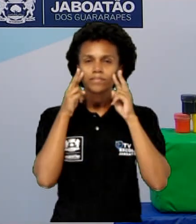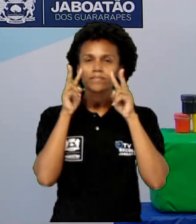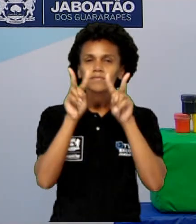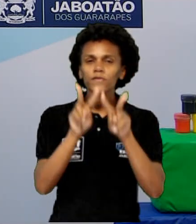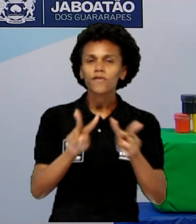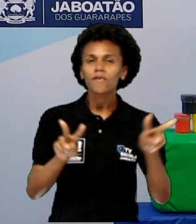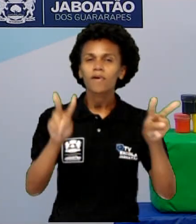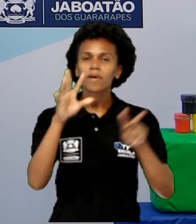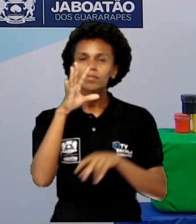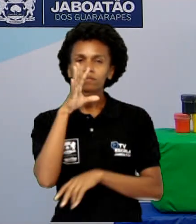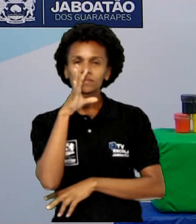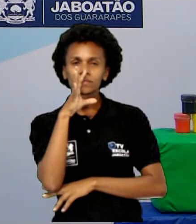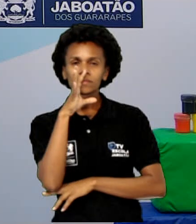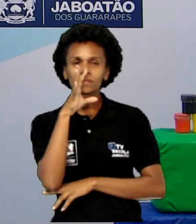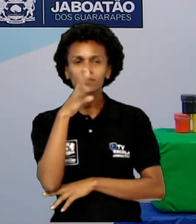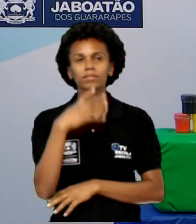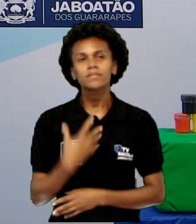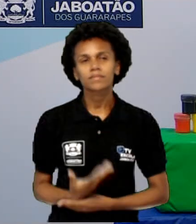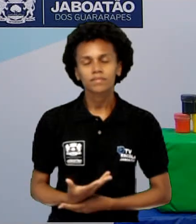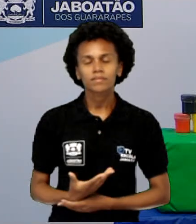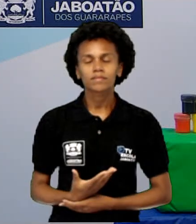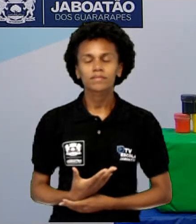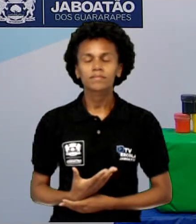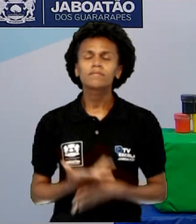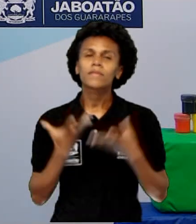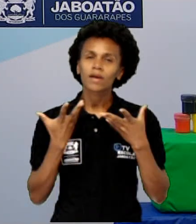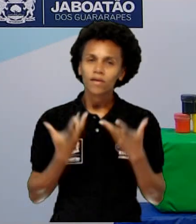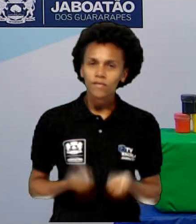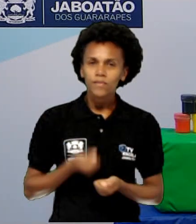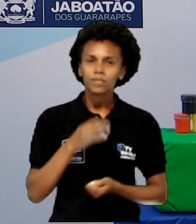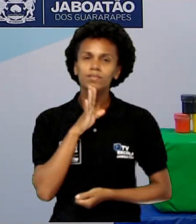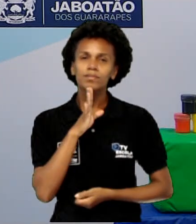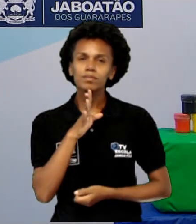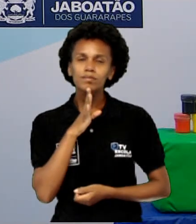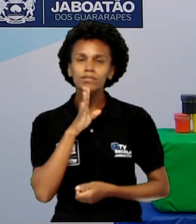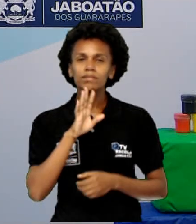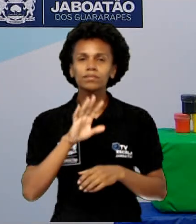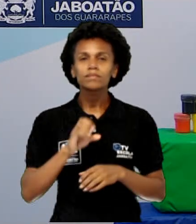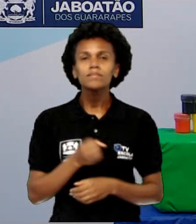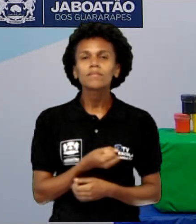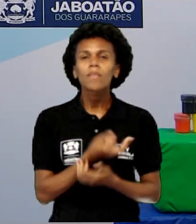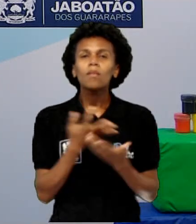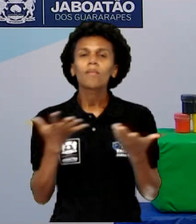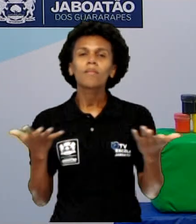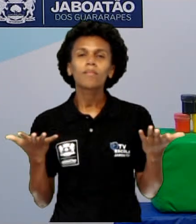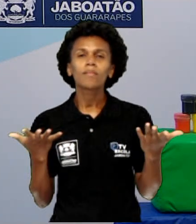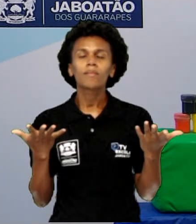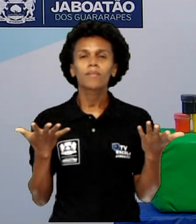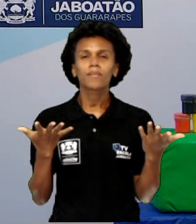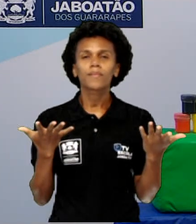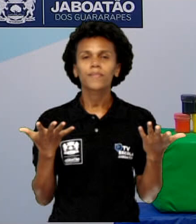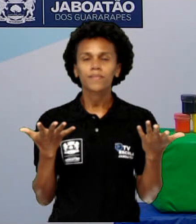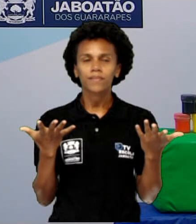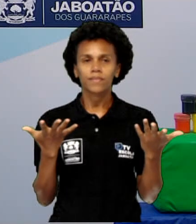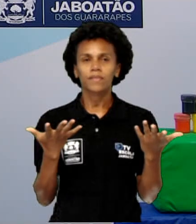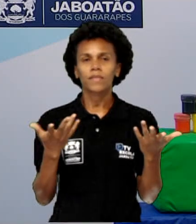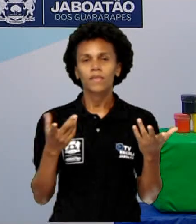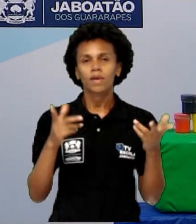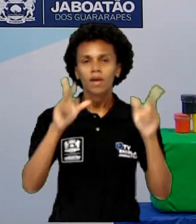essas artes, quais são os tipos de arte que se classificam, que a gente pode chamar e considerar artes visuais?